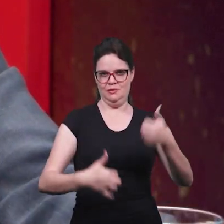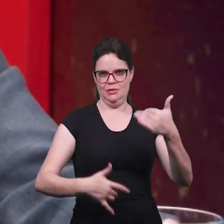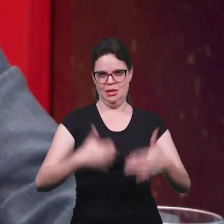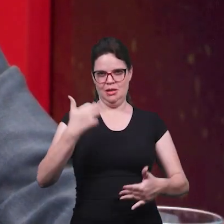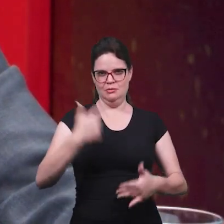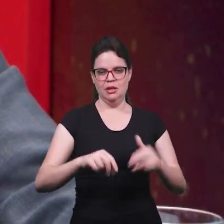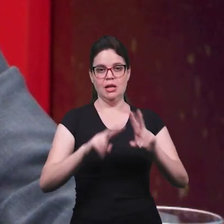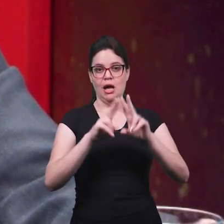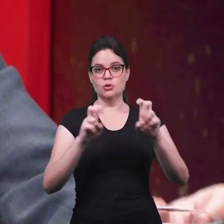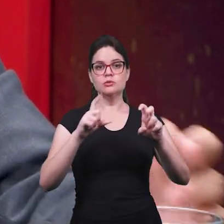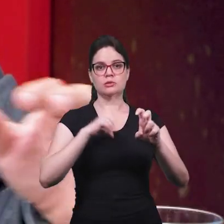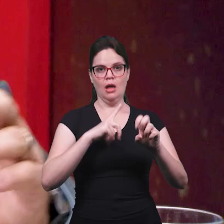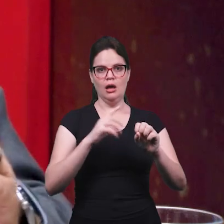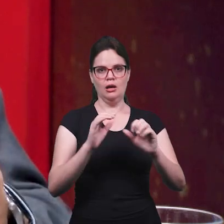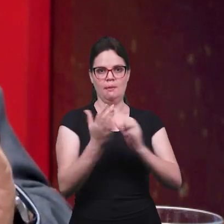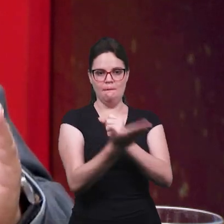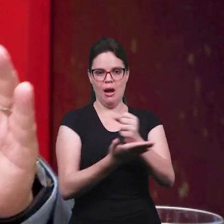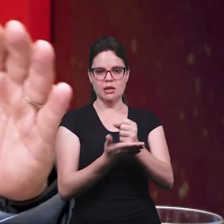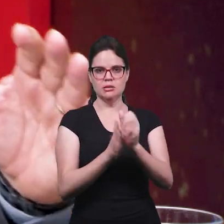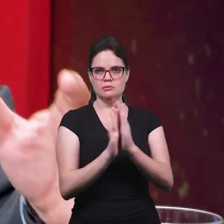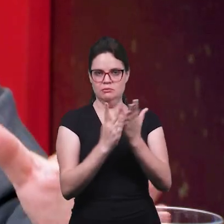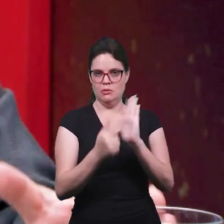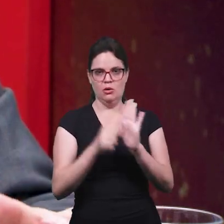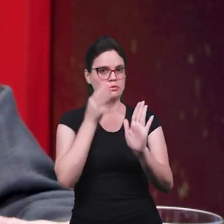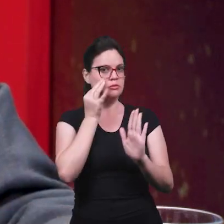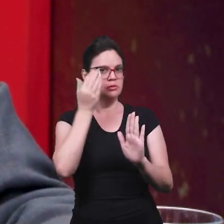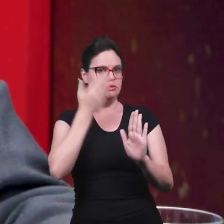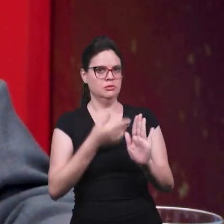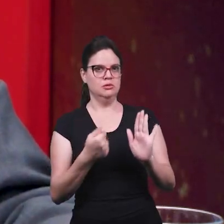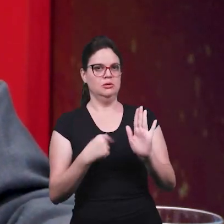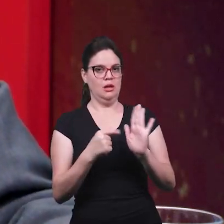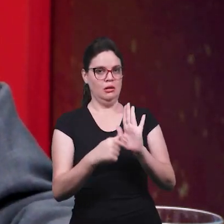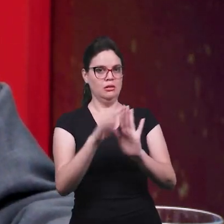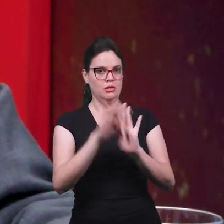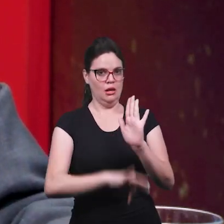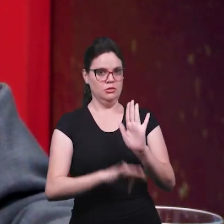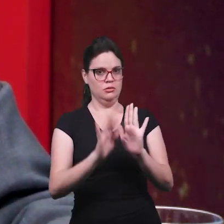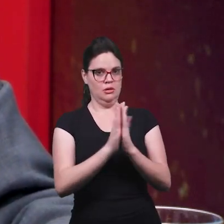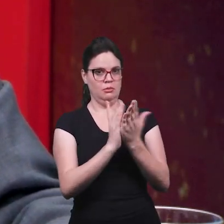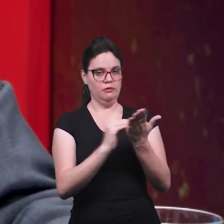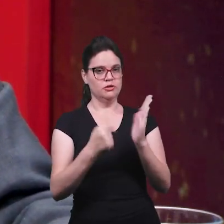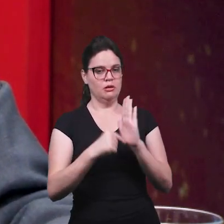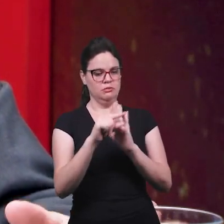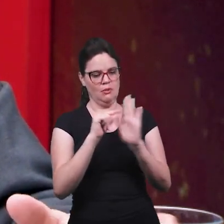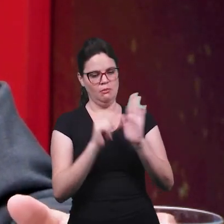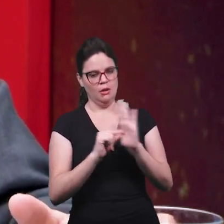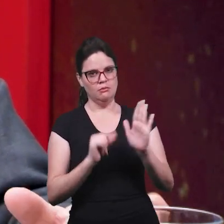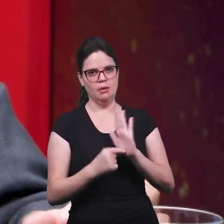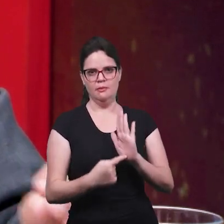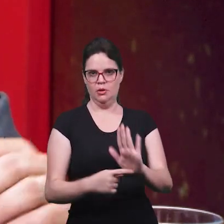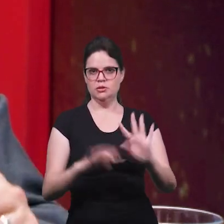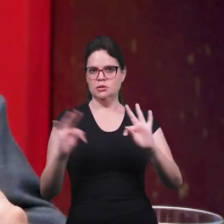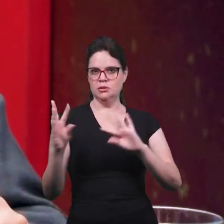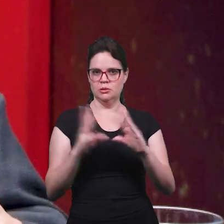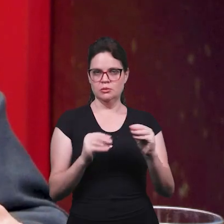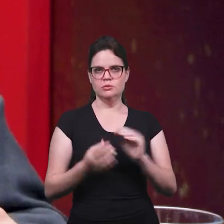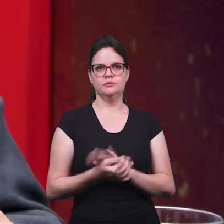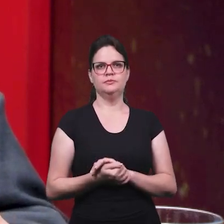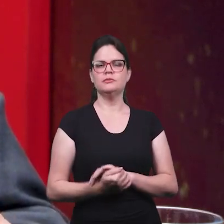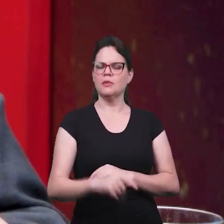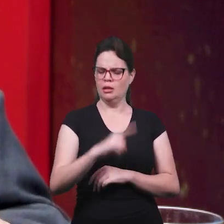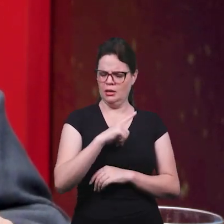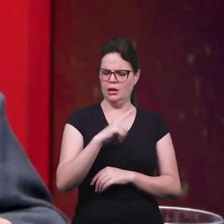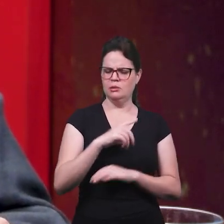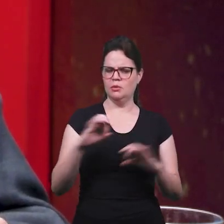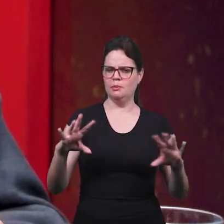C fala. Exatamente. Estamos aqui baseados naquilo que é a palavra de Deus. Então, nós temos embasamento bíblico para dizer